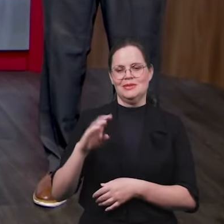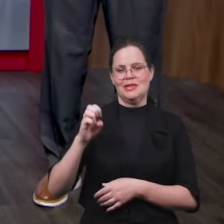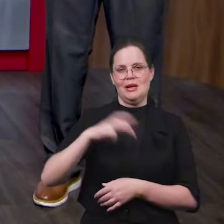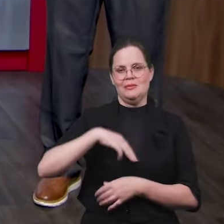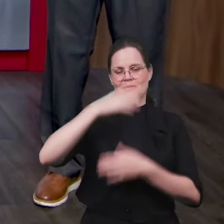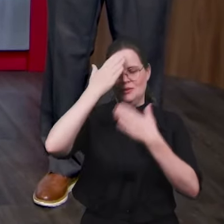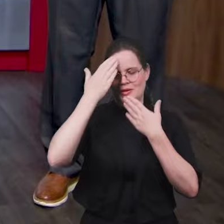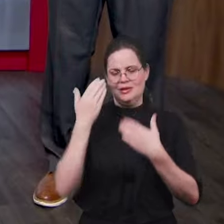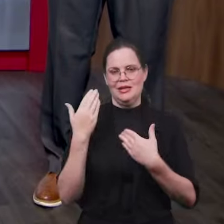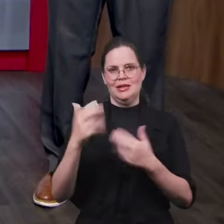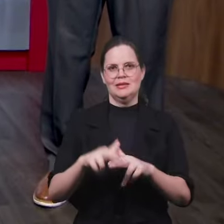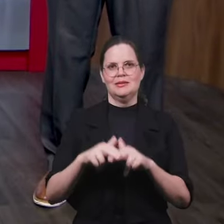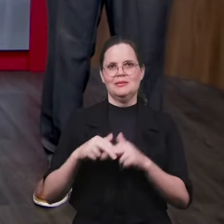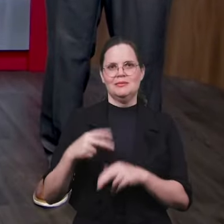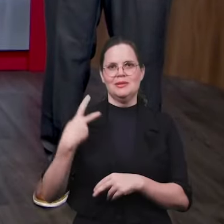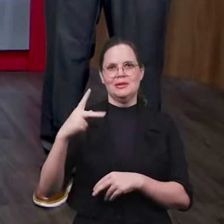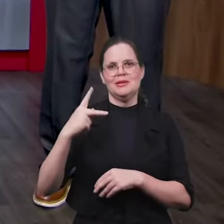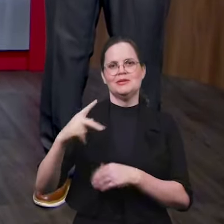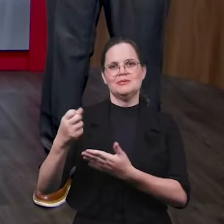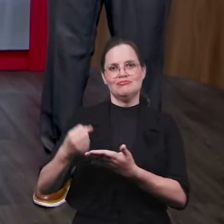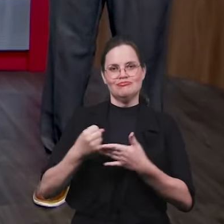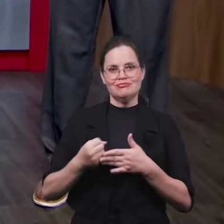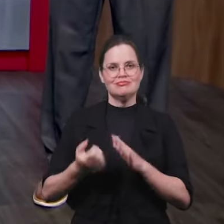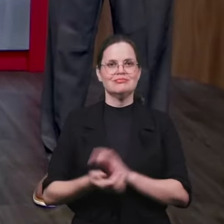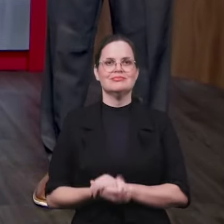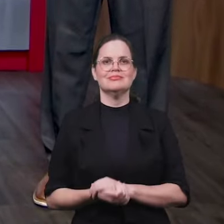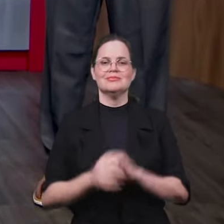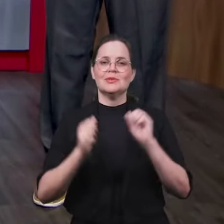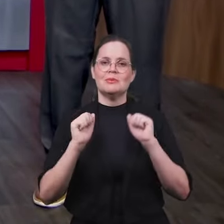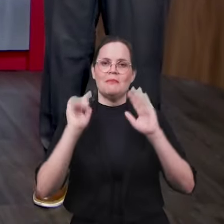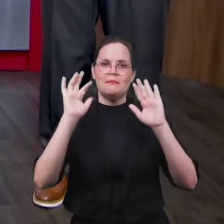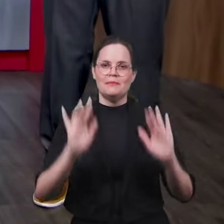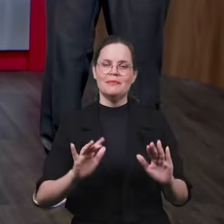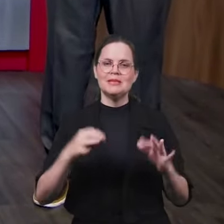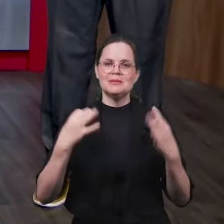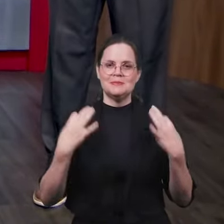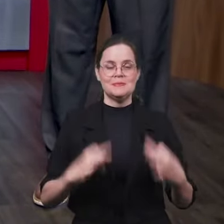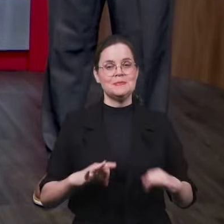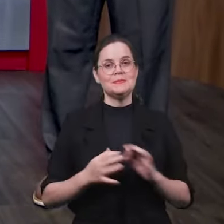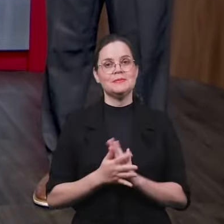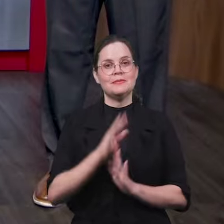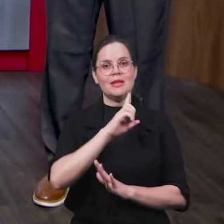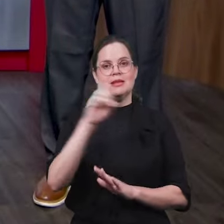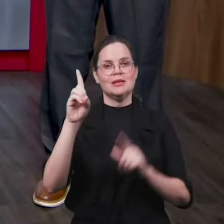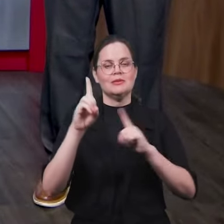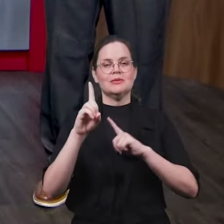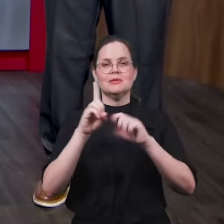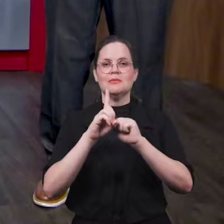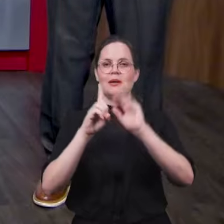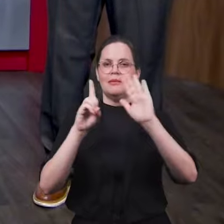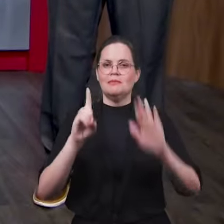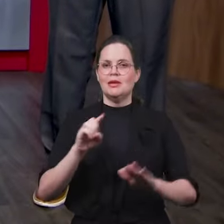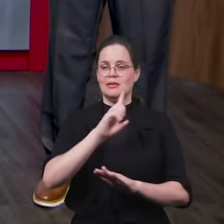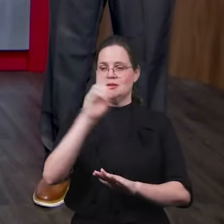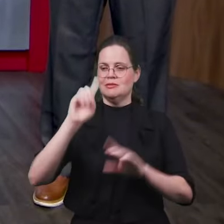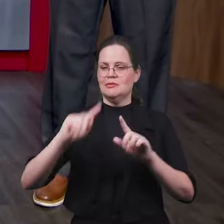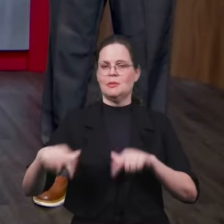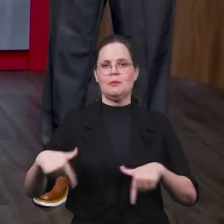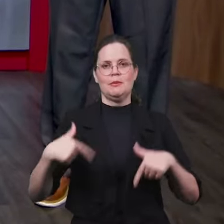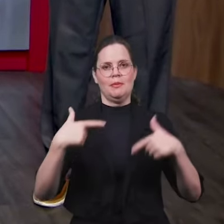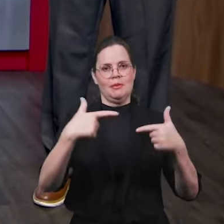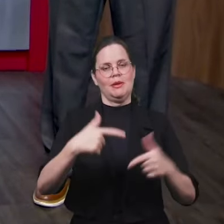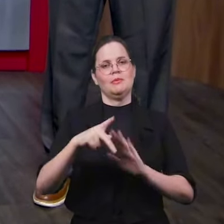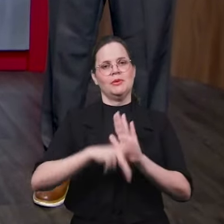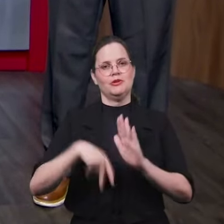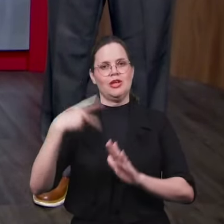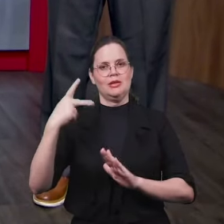Penha. Graças por seu aporte. Uma bênção. De fato, Deus está fazendo a sua